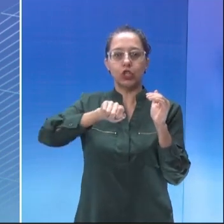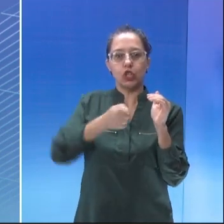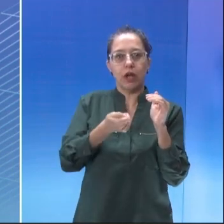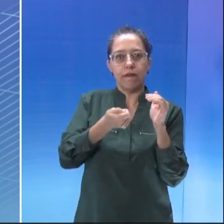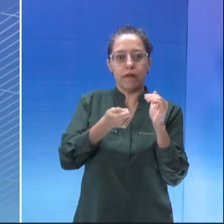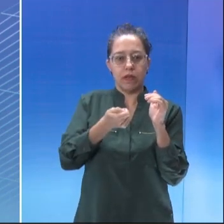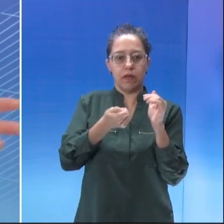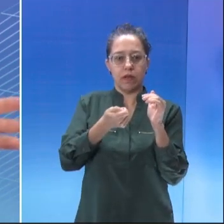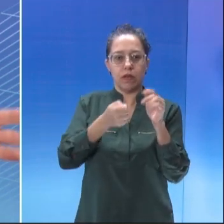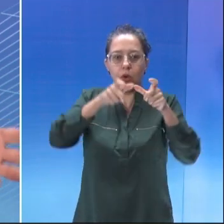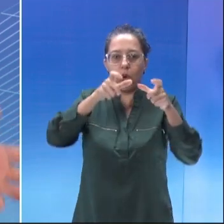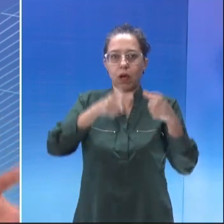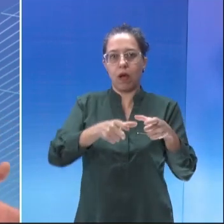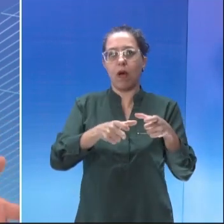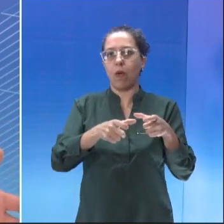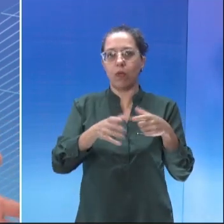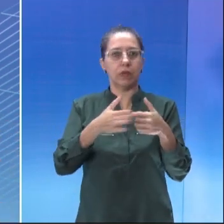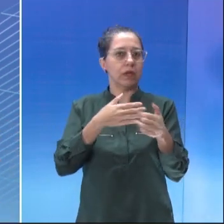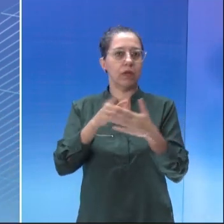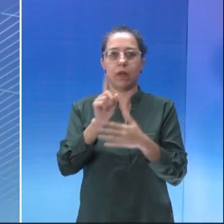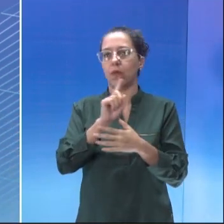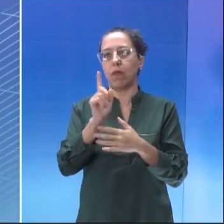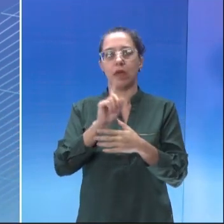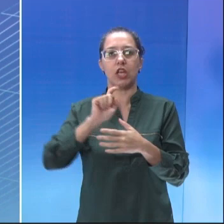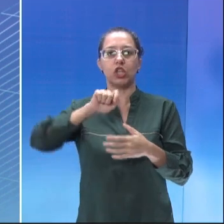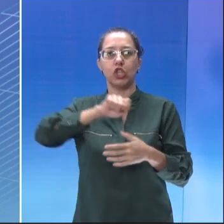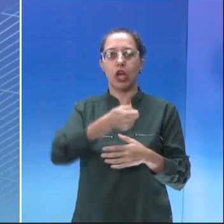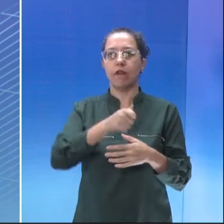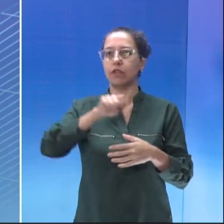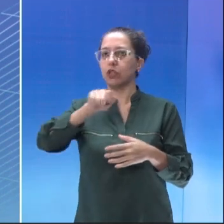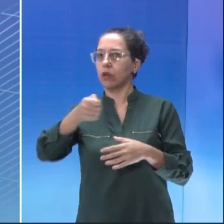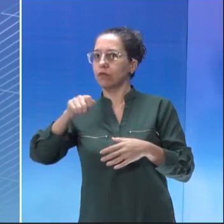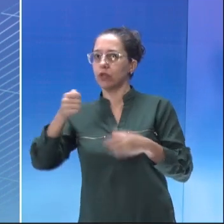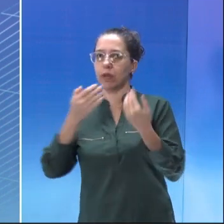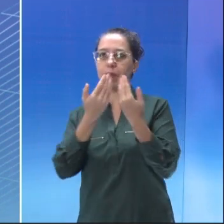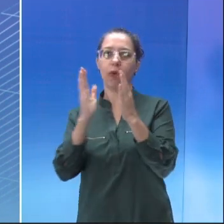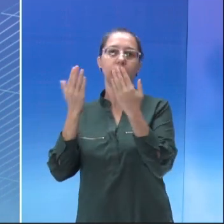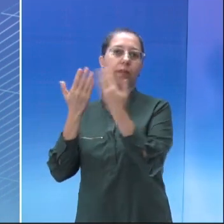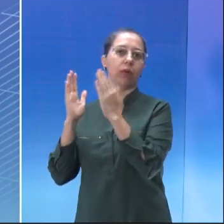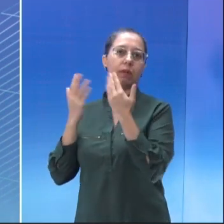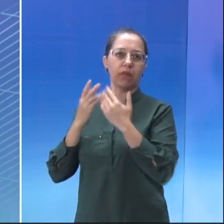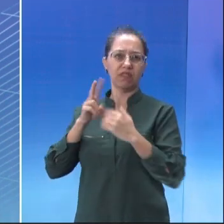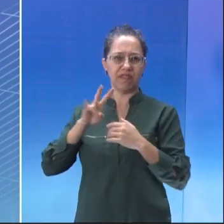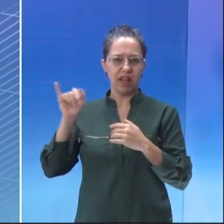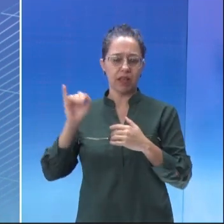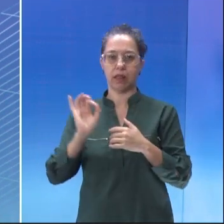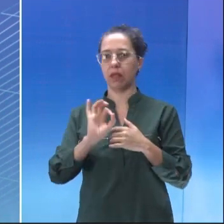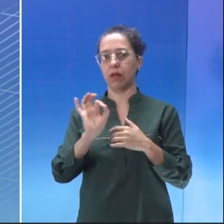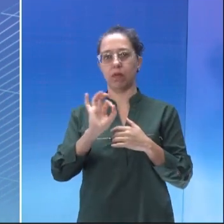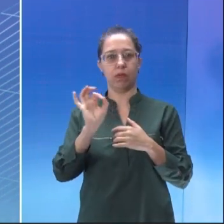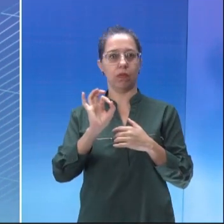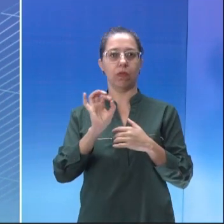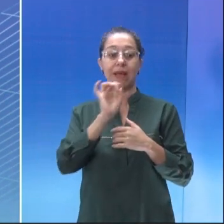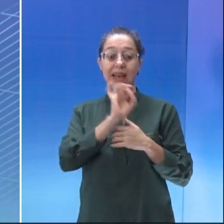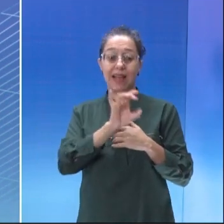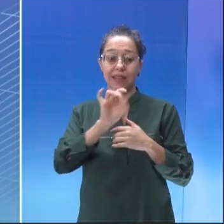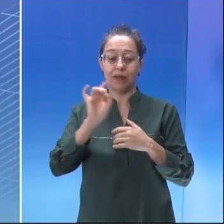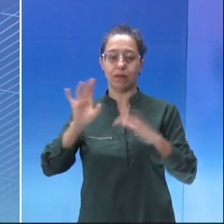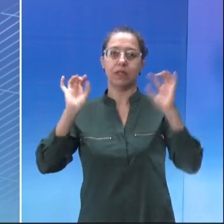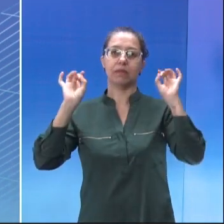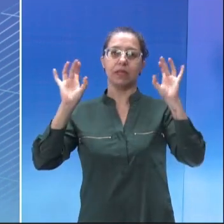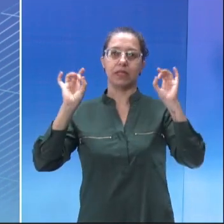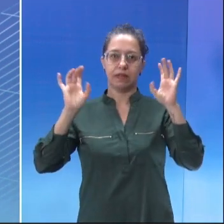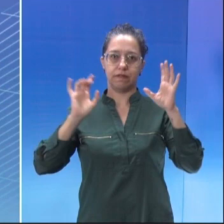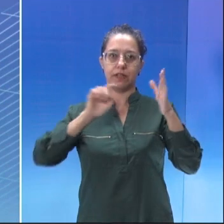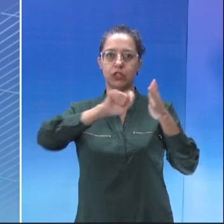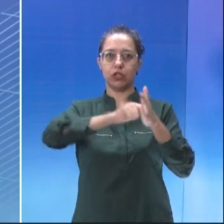Ou seja, não é qualquer chave que abre qualquer porta. É a mesma coisa com as enzimas. Cada enzima ela